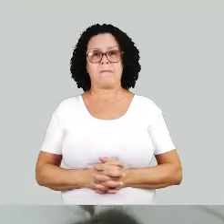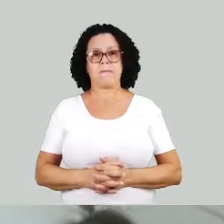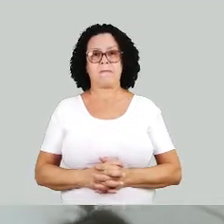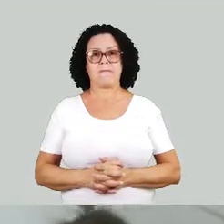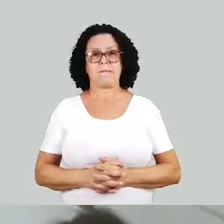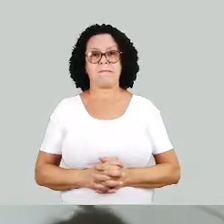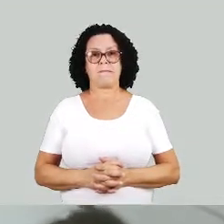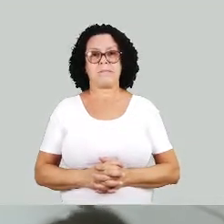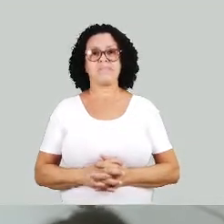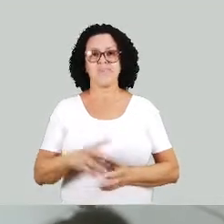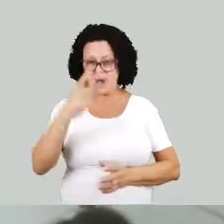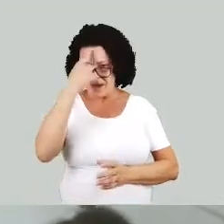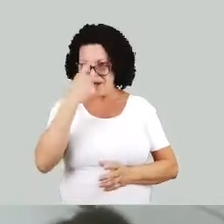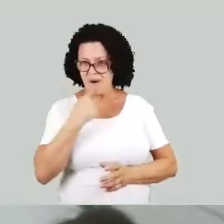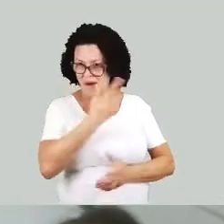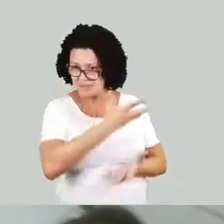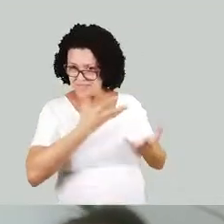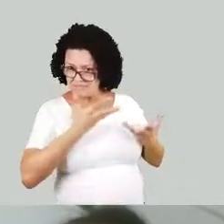Olha que mais linda.